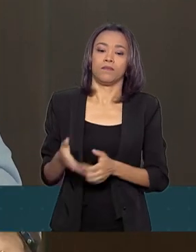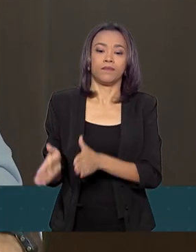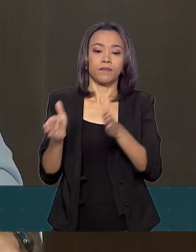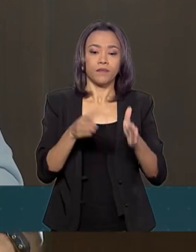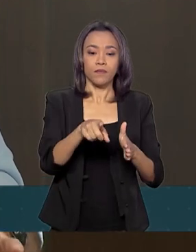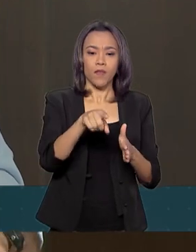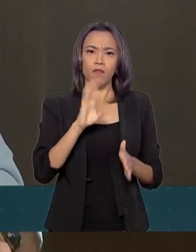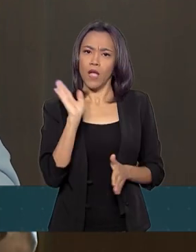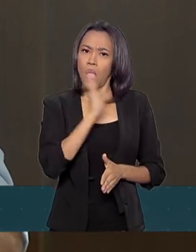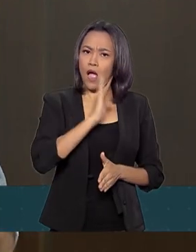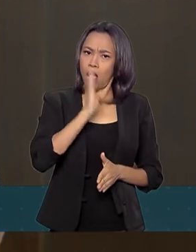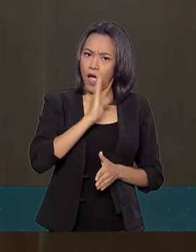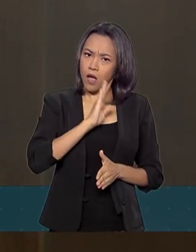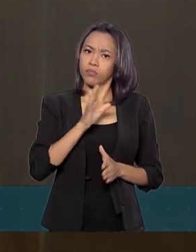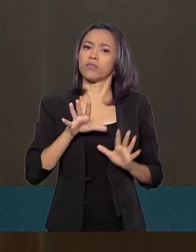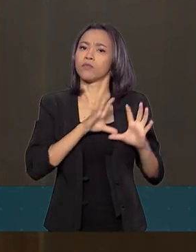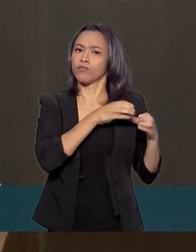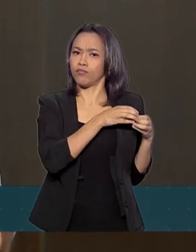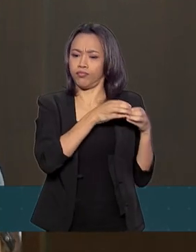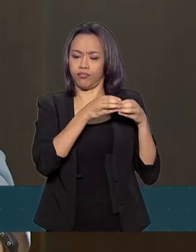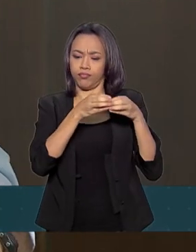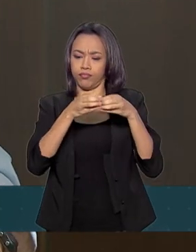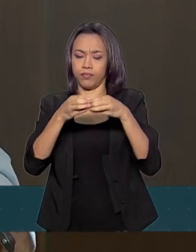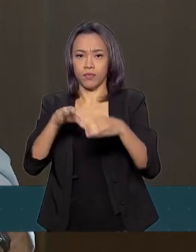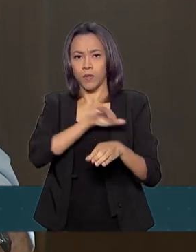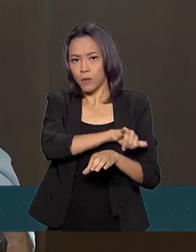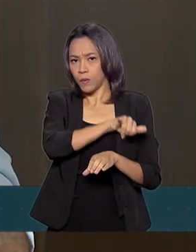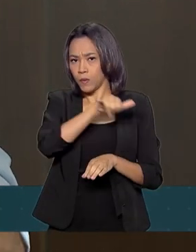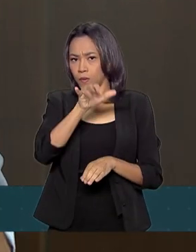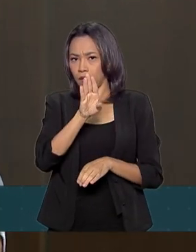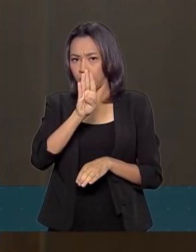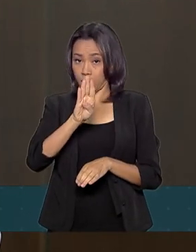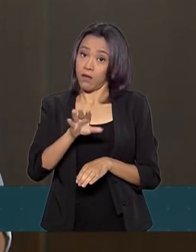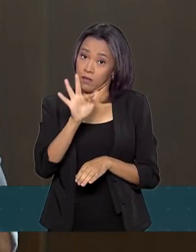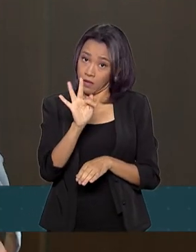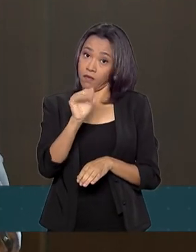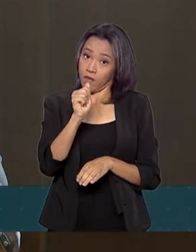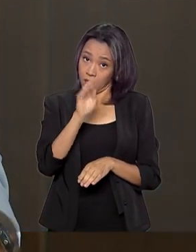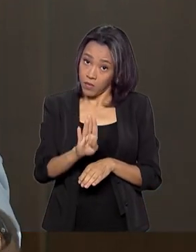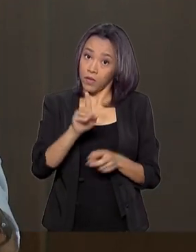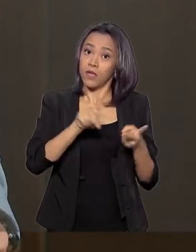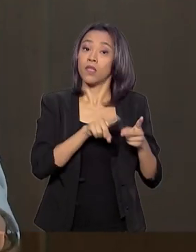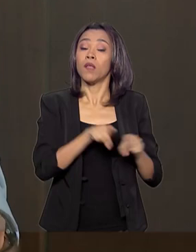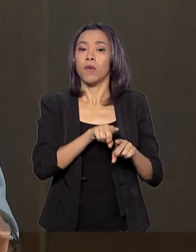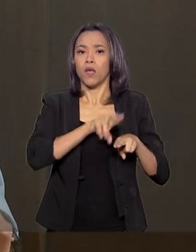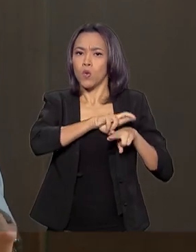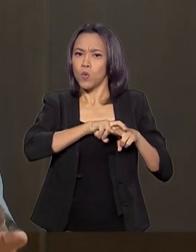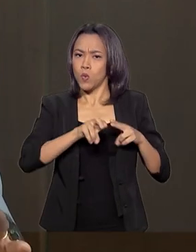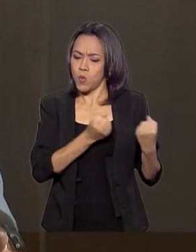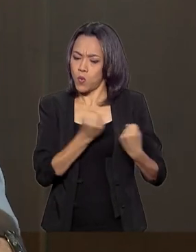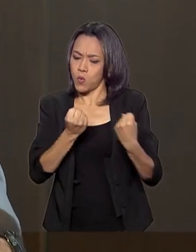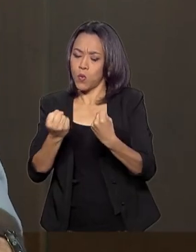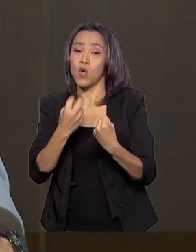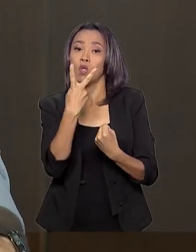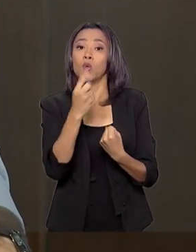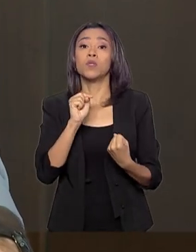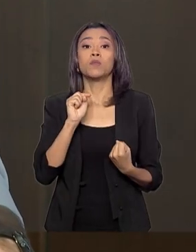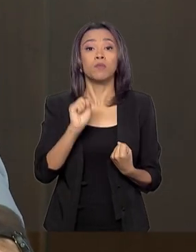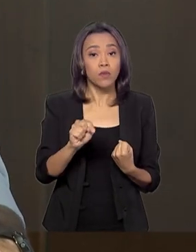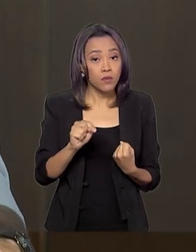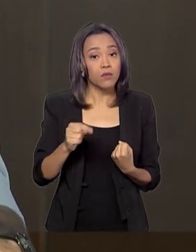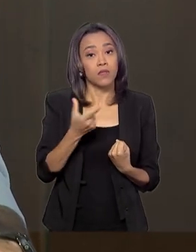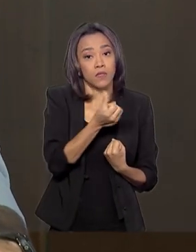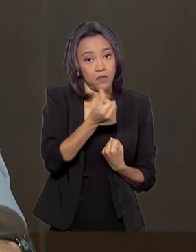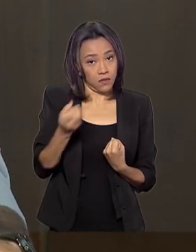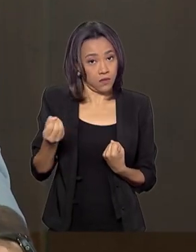rápido, através das asas da Força Aérea, através de rodovias, 2.600 homens. Eu acho